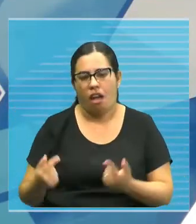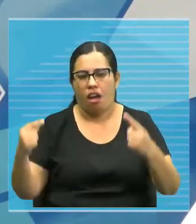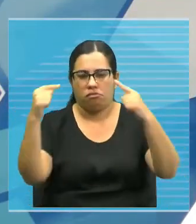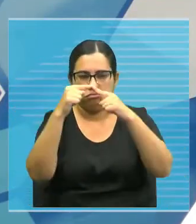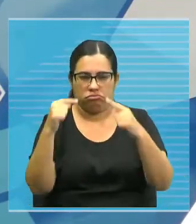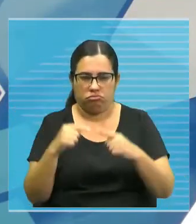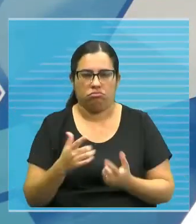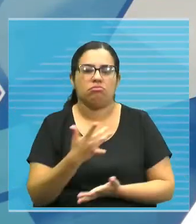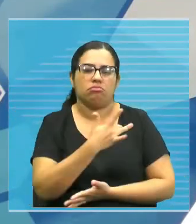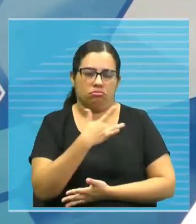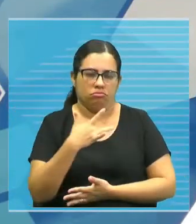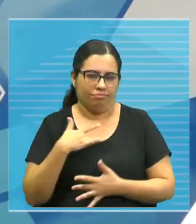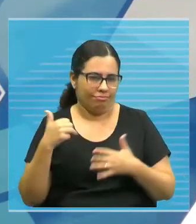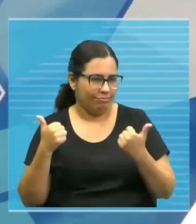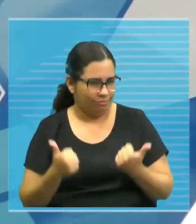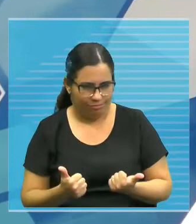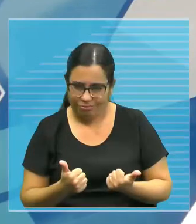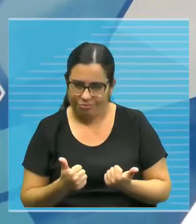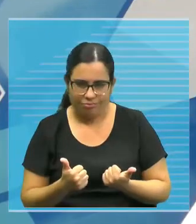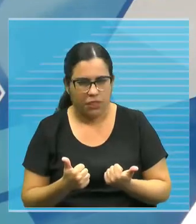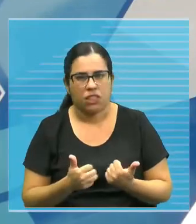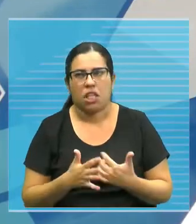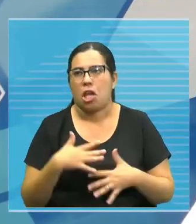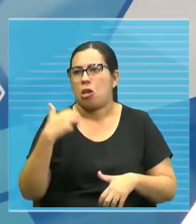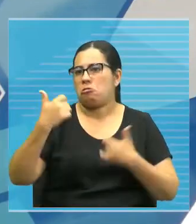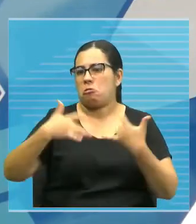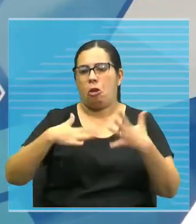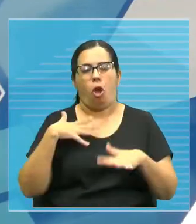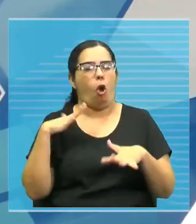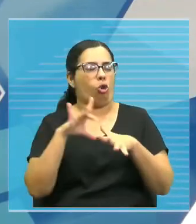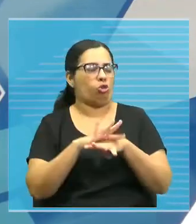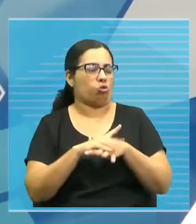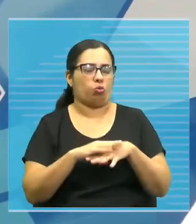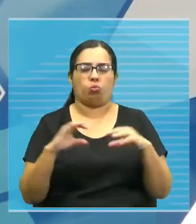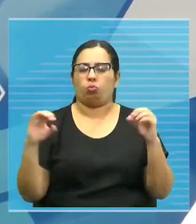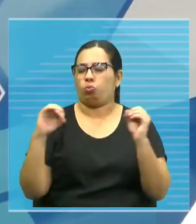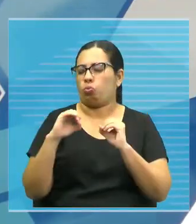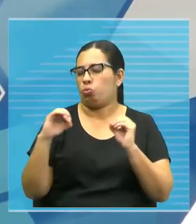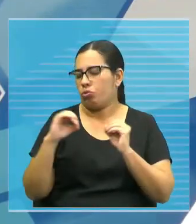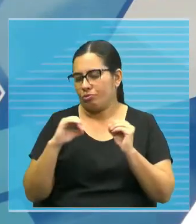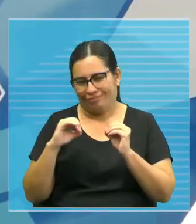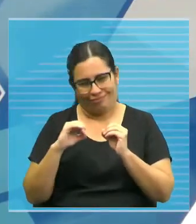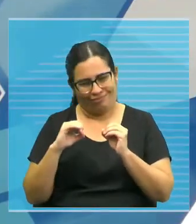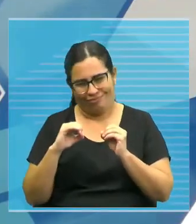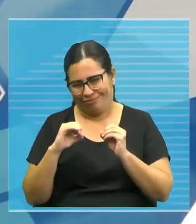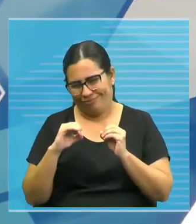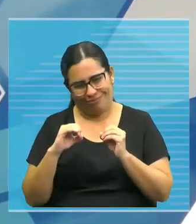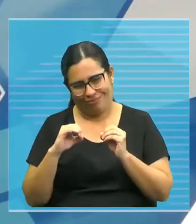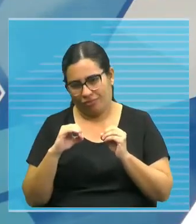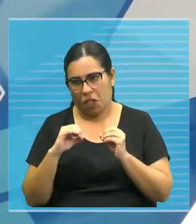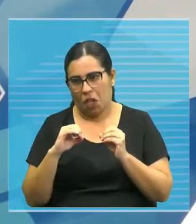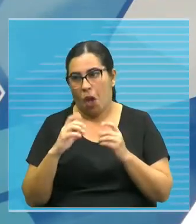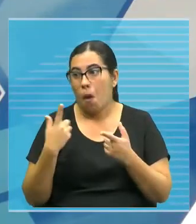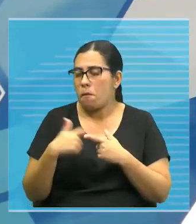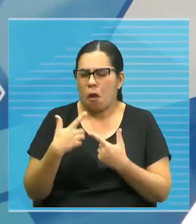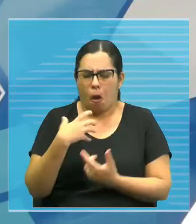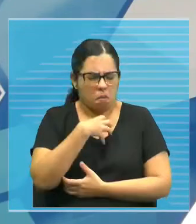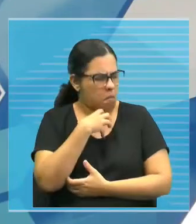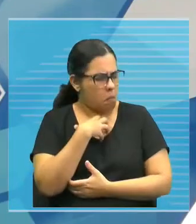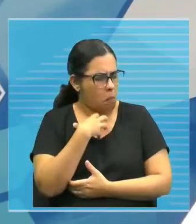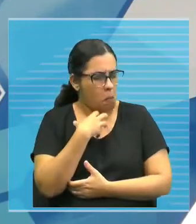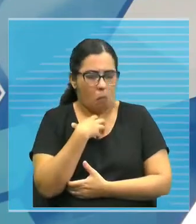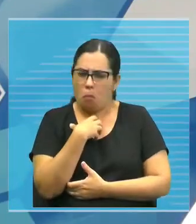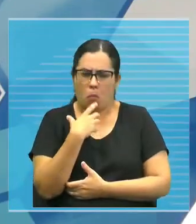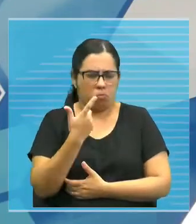saúde. Não adianta você dizer que não está doente, porque não há nenhum